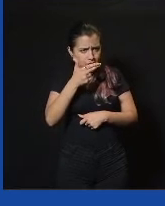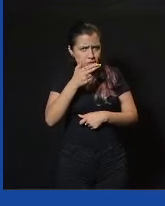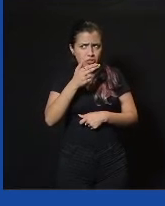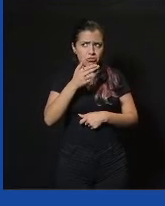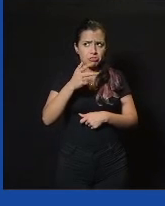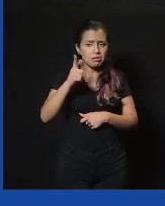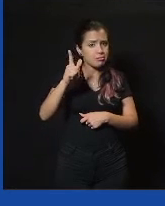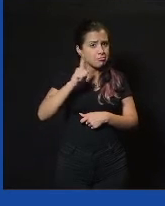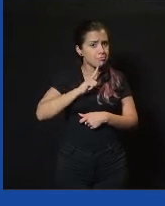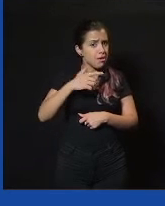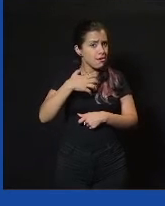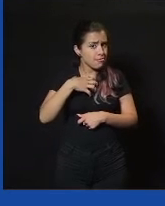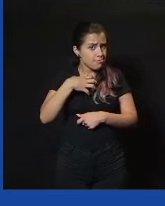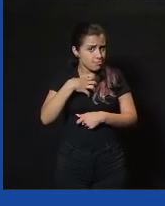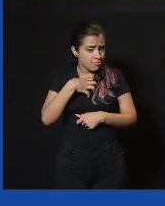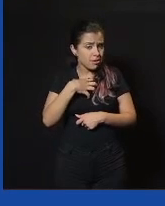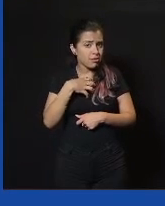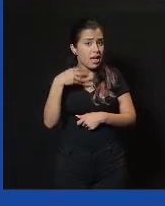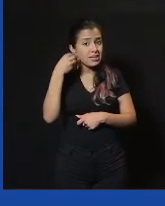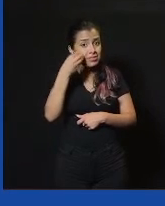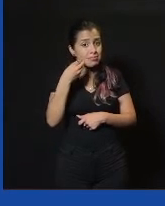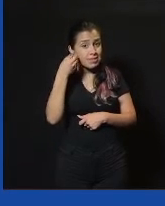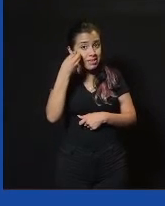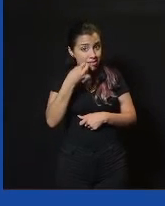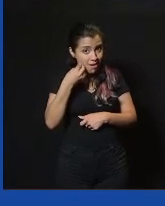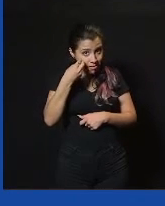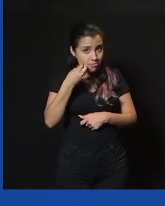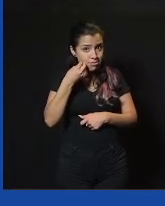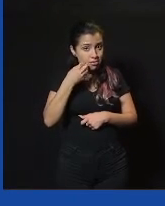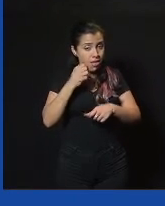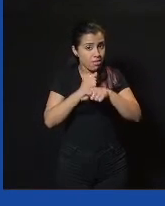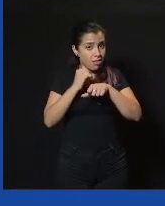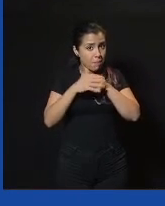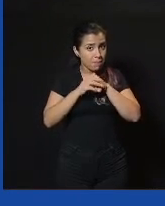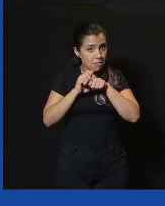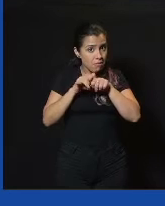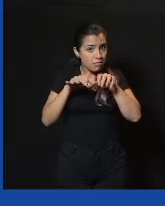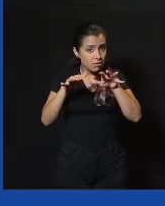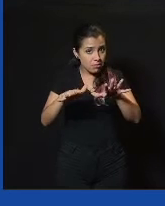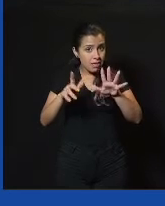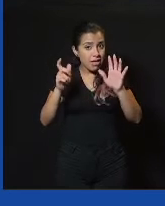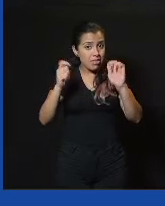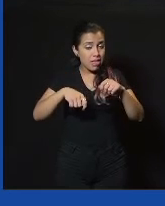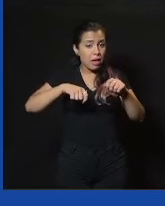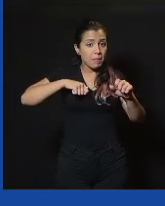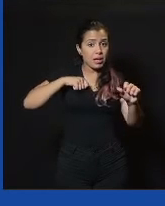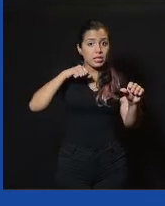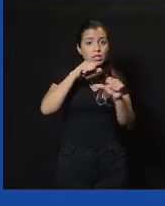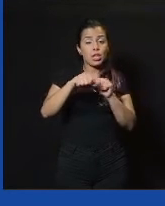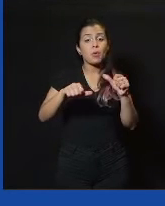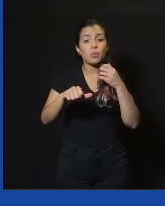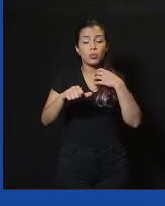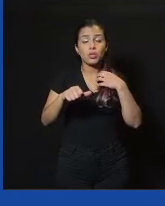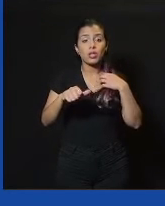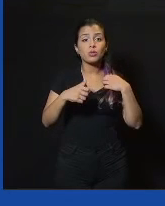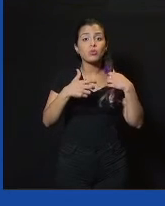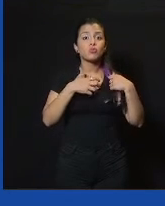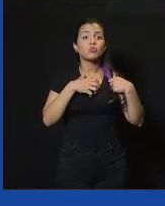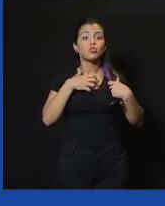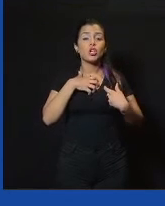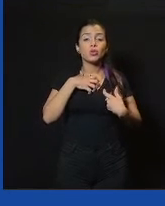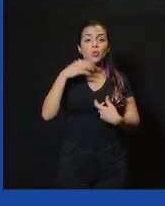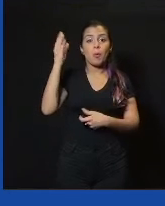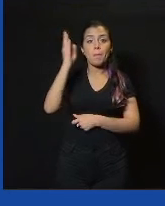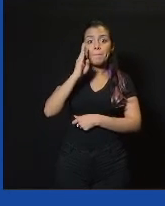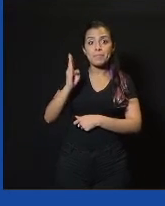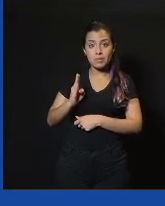caminho, ou que enfim, essa experiência da pandemia pode ter mudado a forma como as pessoas, o brasileiro, mas eu vou falar especificamente das